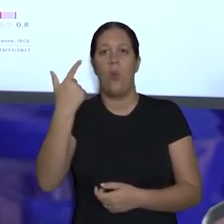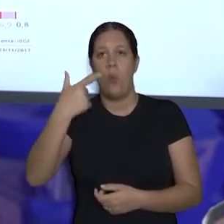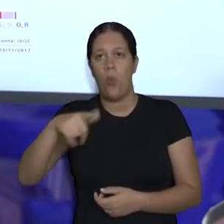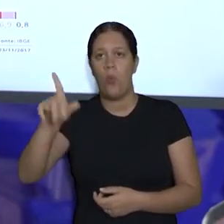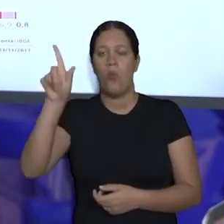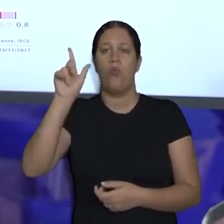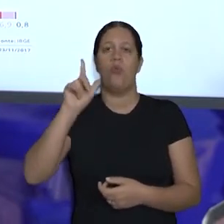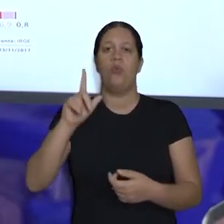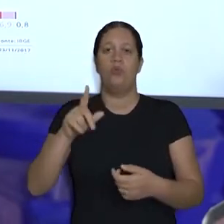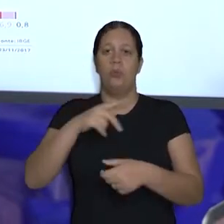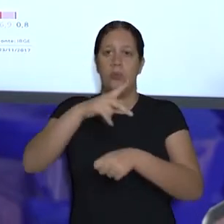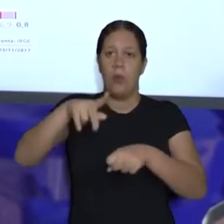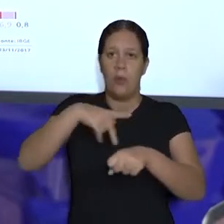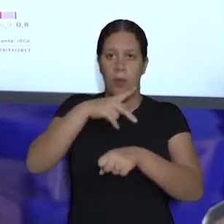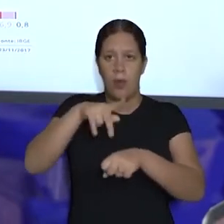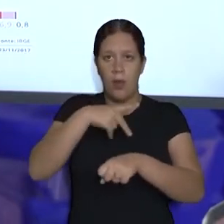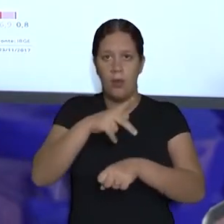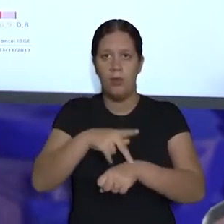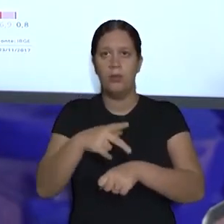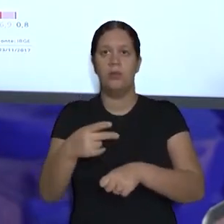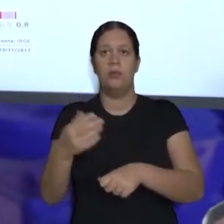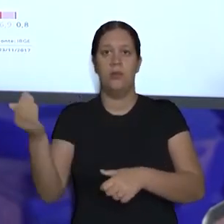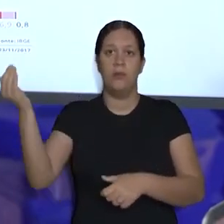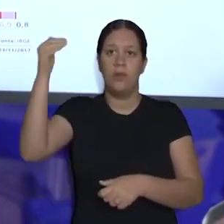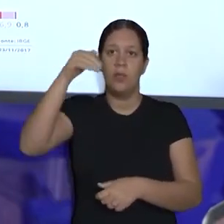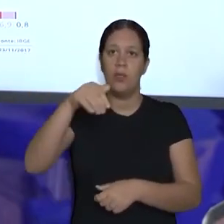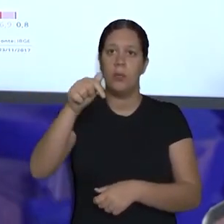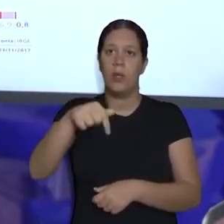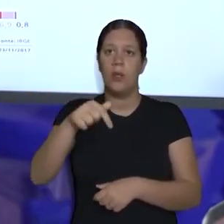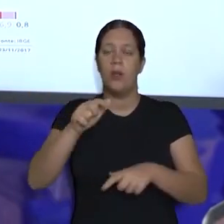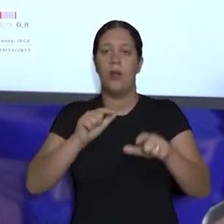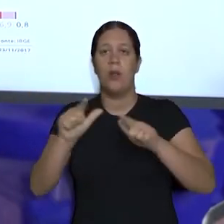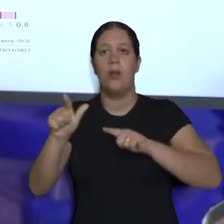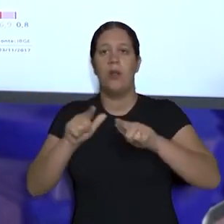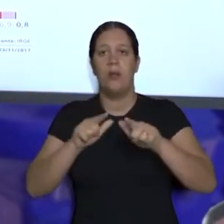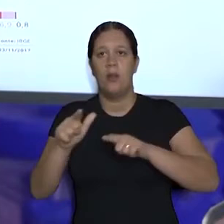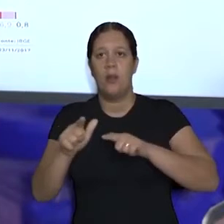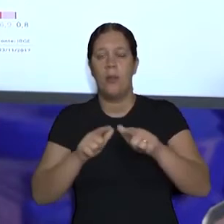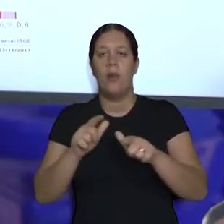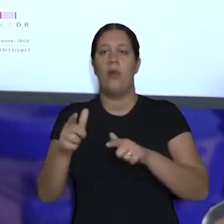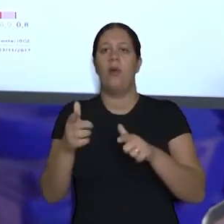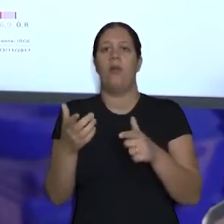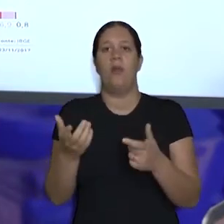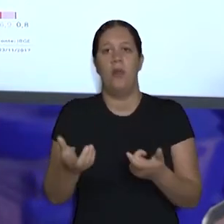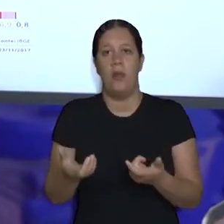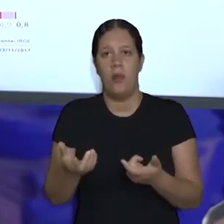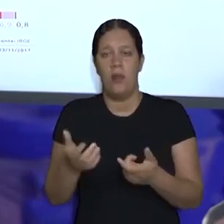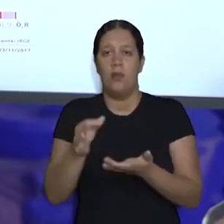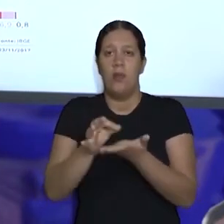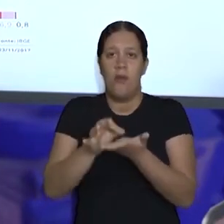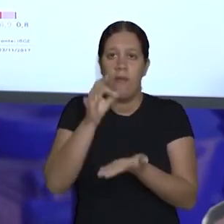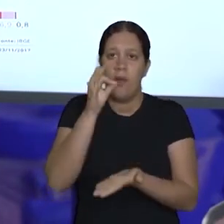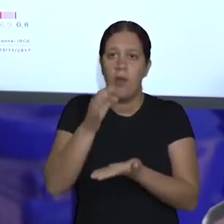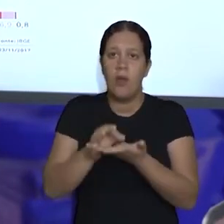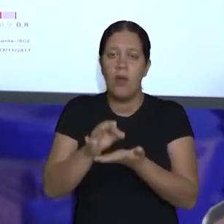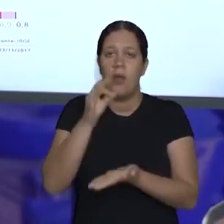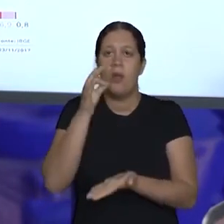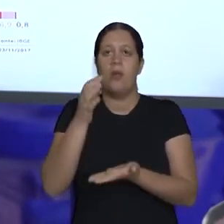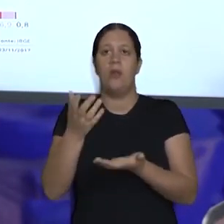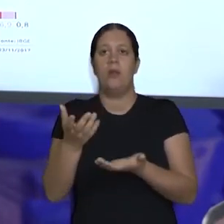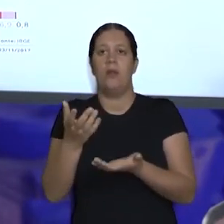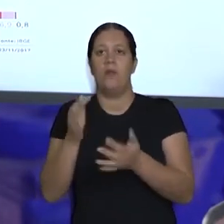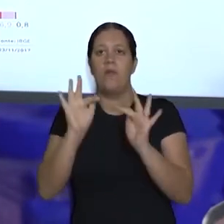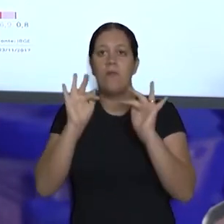outras situações em seus países, ao qual vieram trabalhar como na lavoura, né, na produção do café, né, no